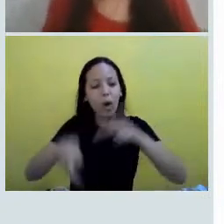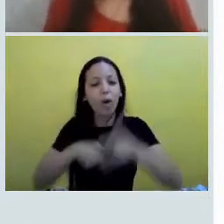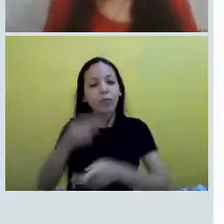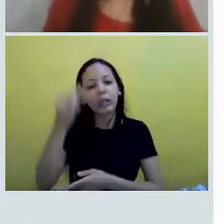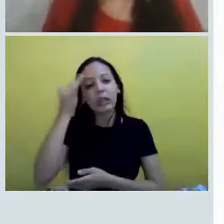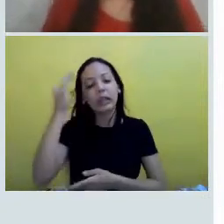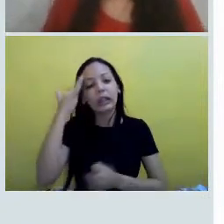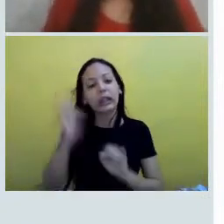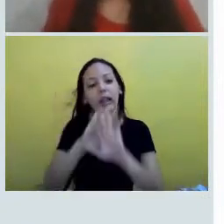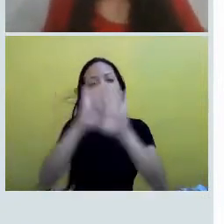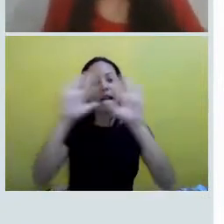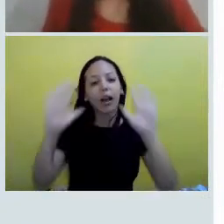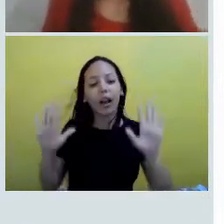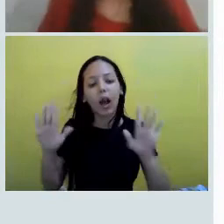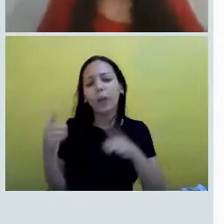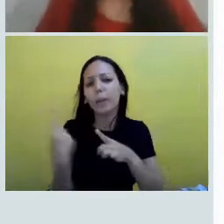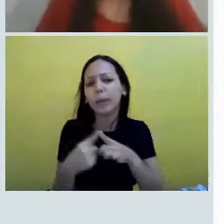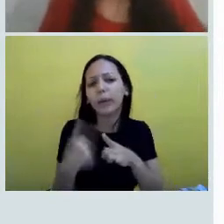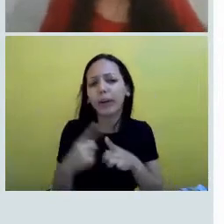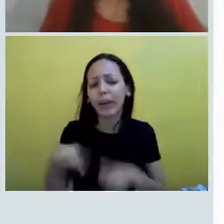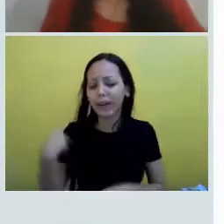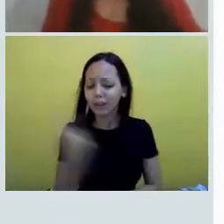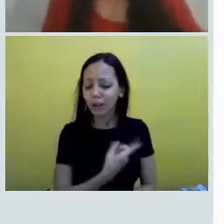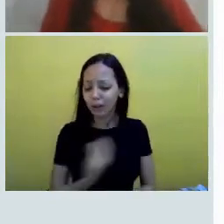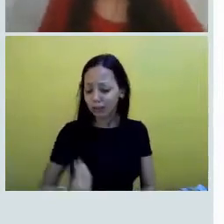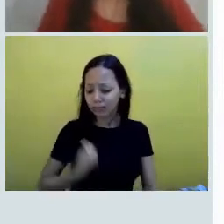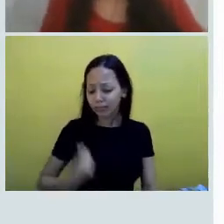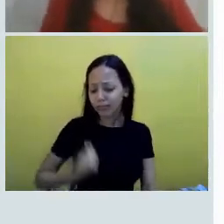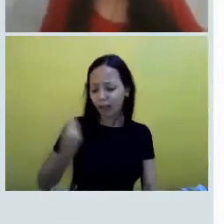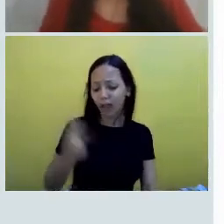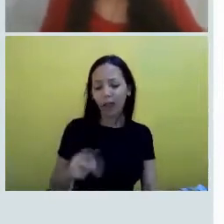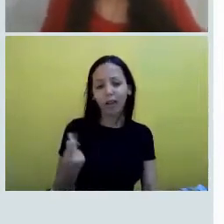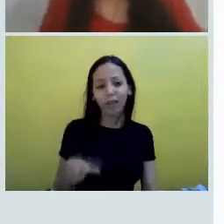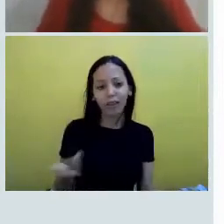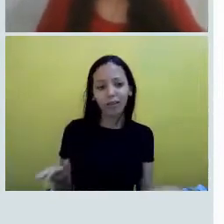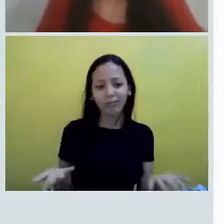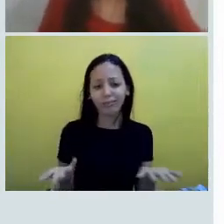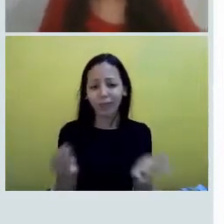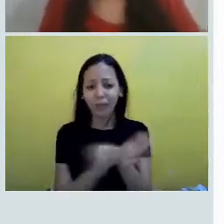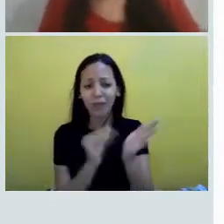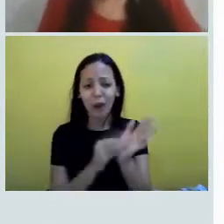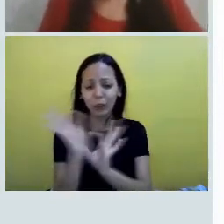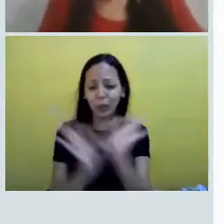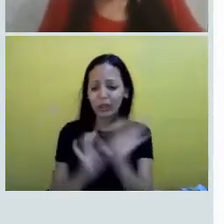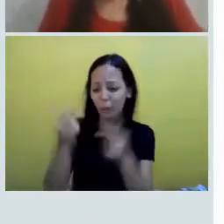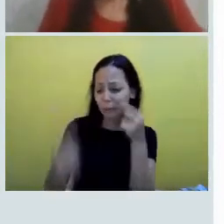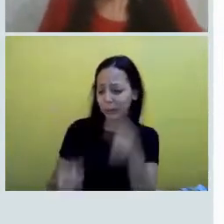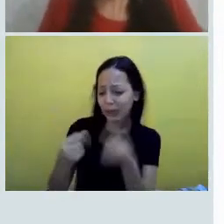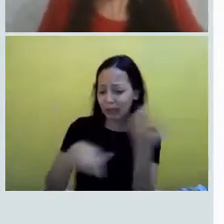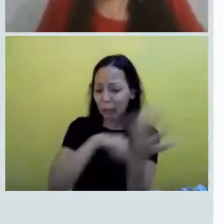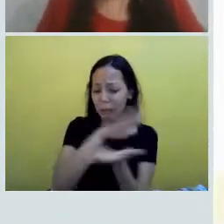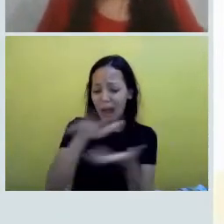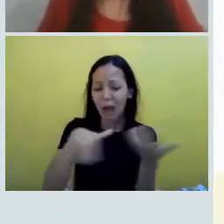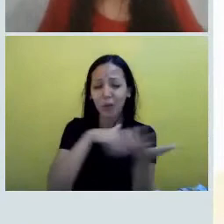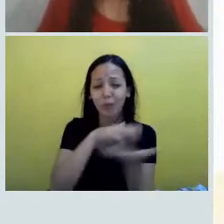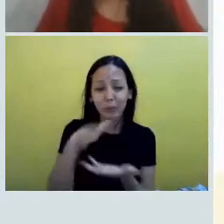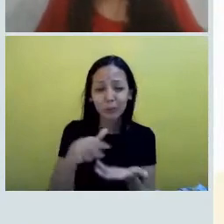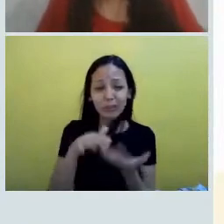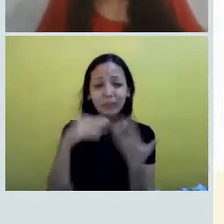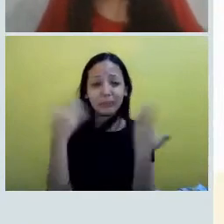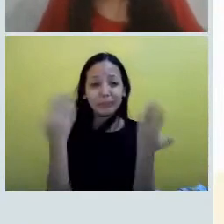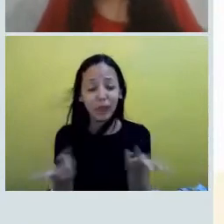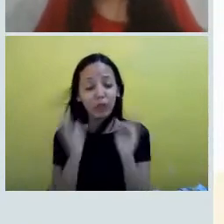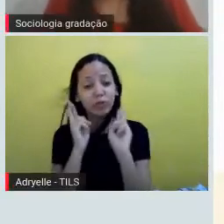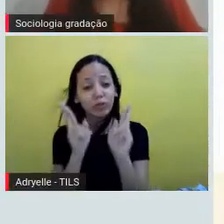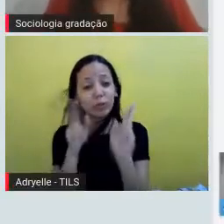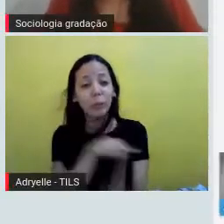entender por que estamos aqui nessa desorganização política, enfim. Espero